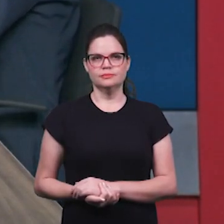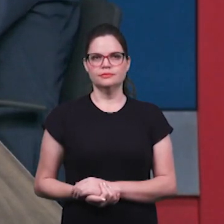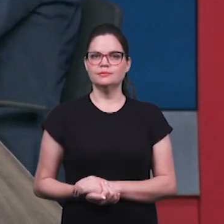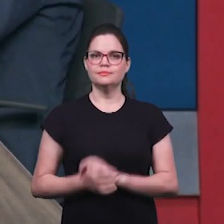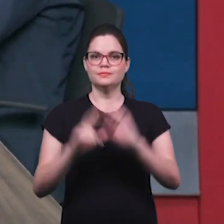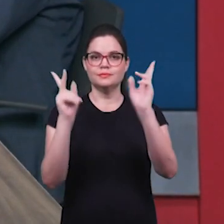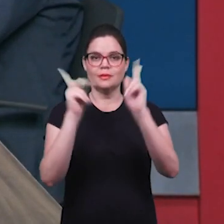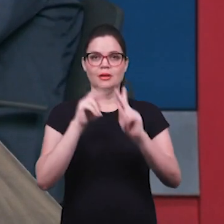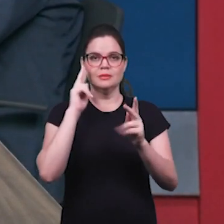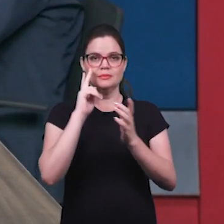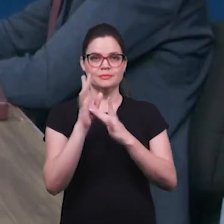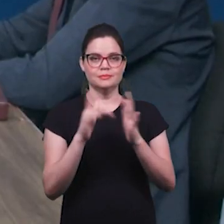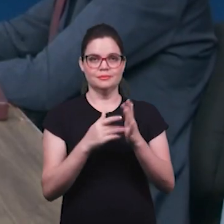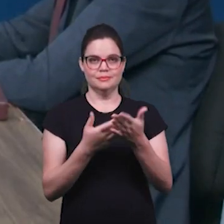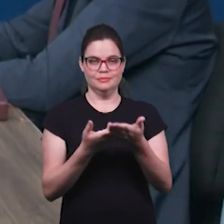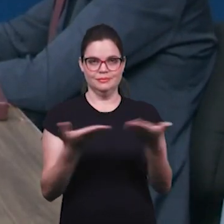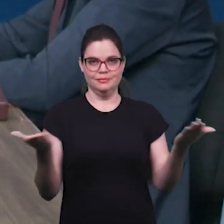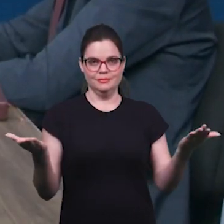Senhor, Willer.